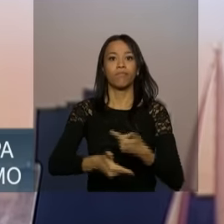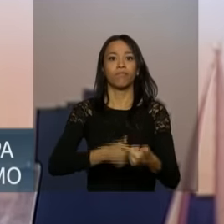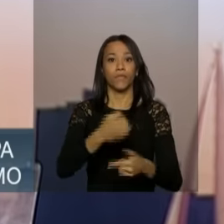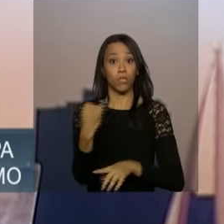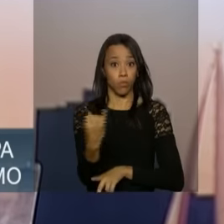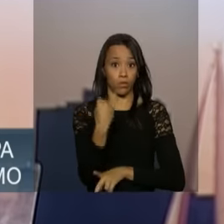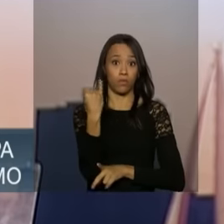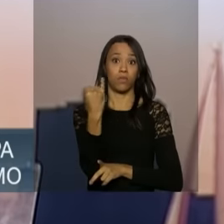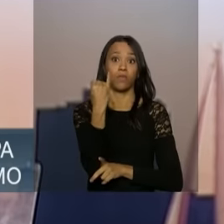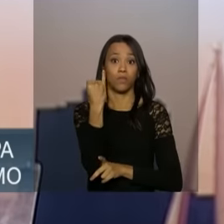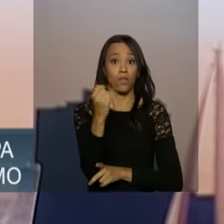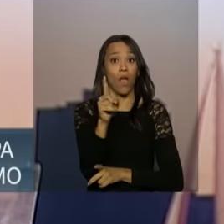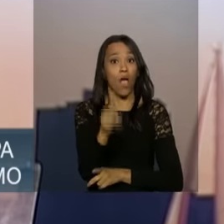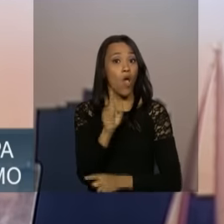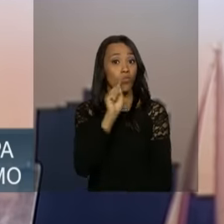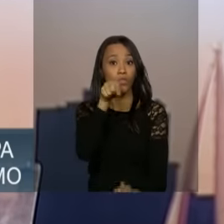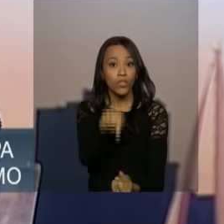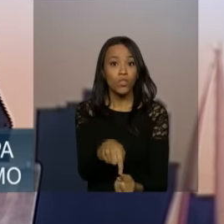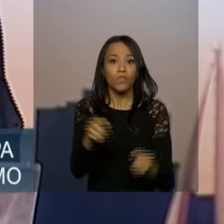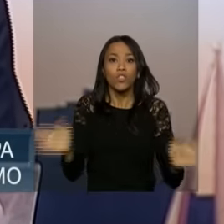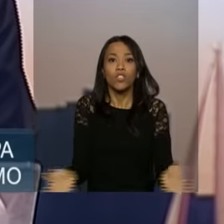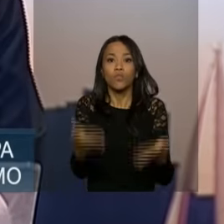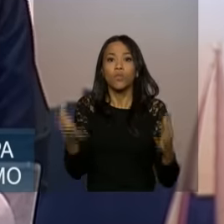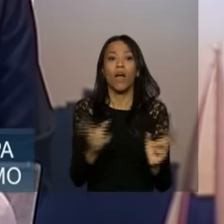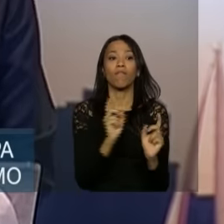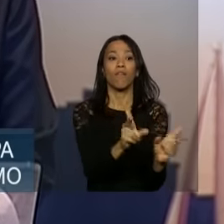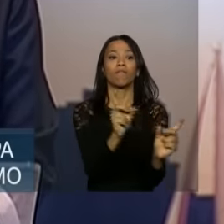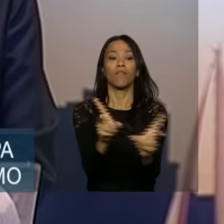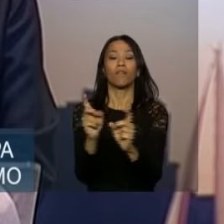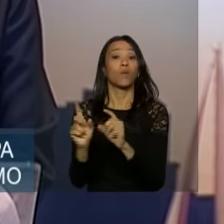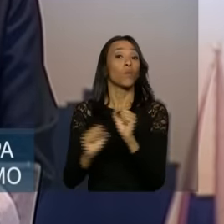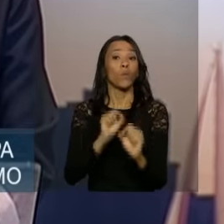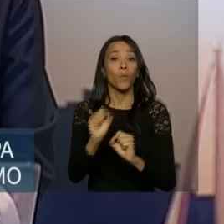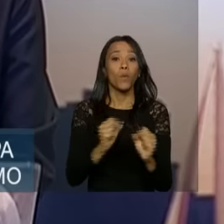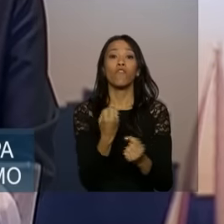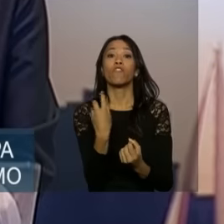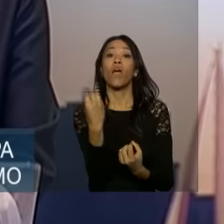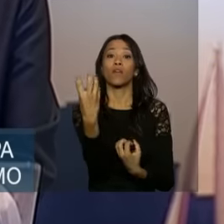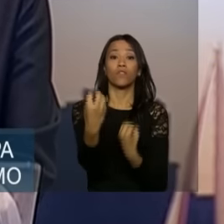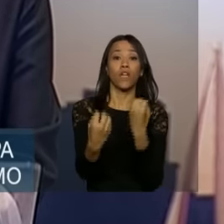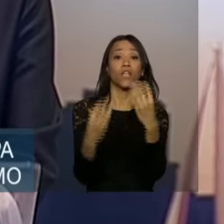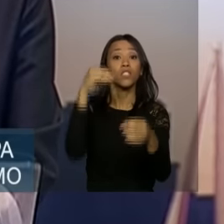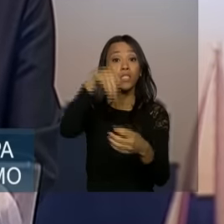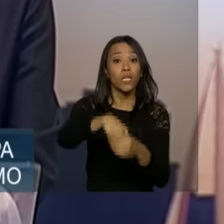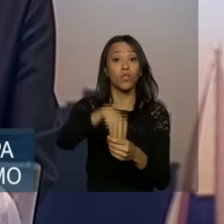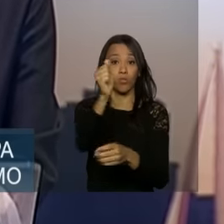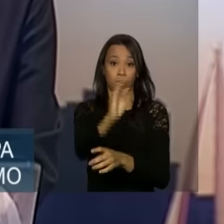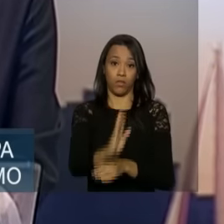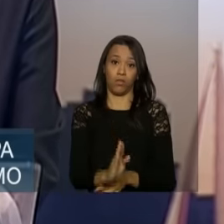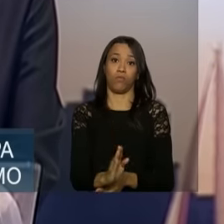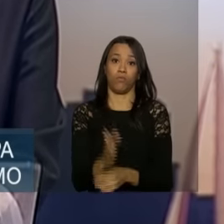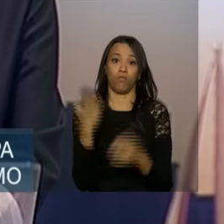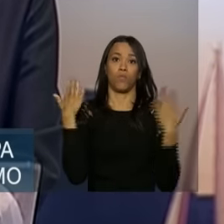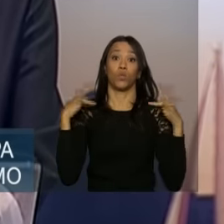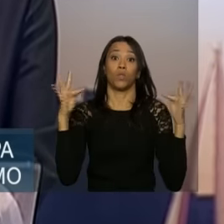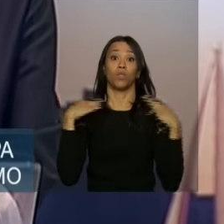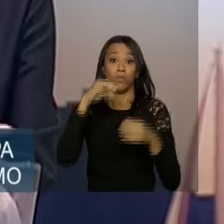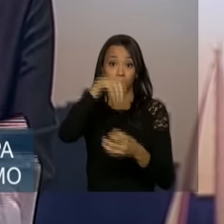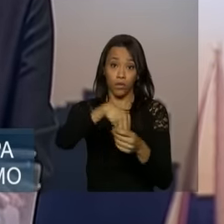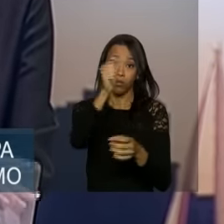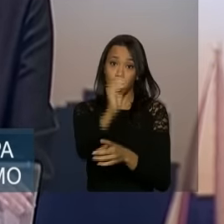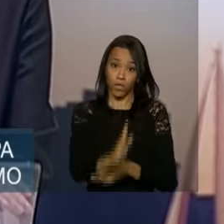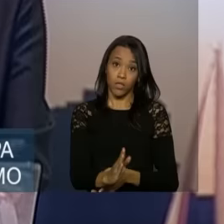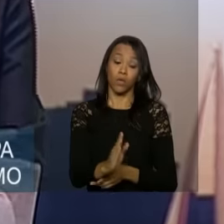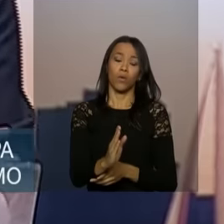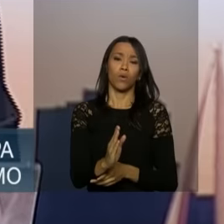importante é também estimular o mercado interno de viagens. O Brasil teve uma mudança